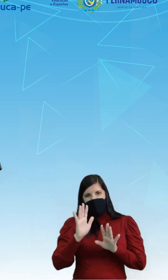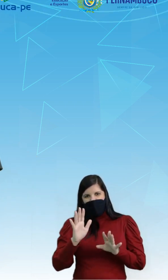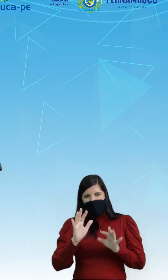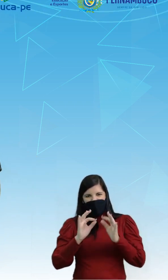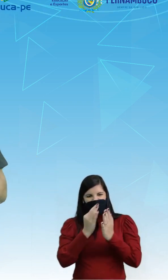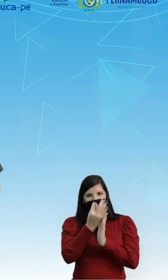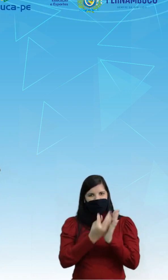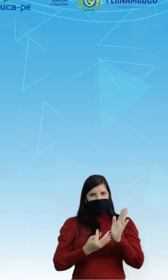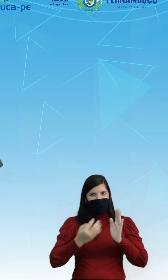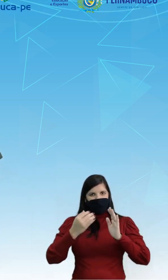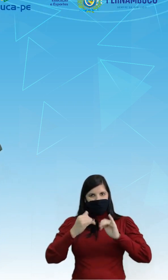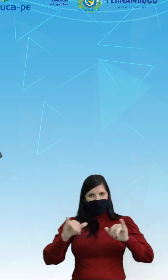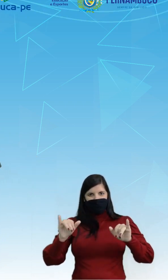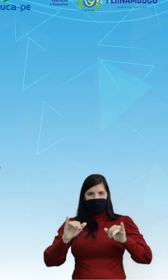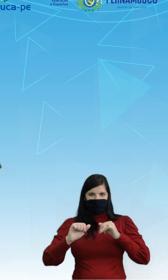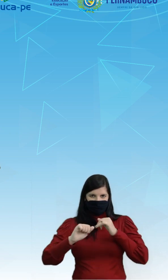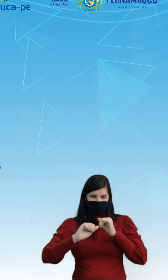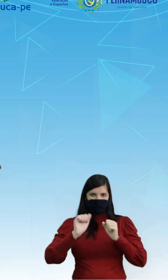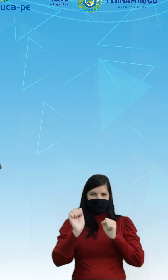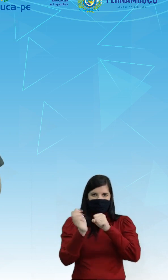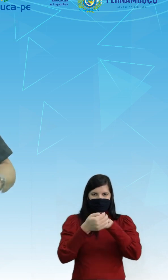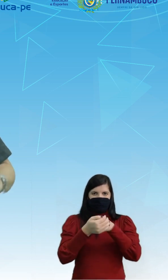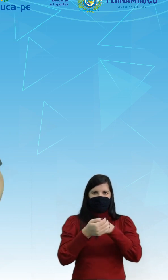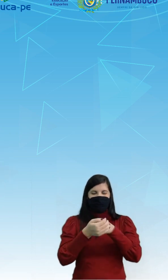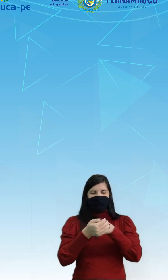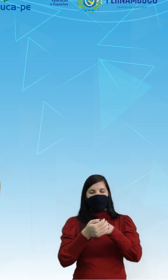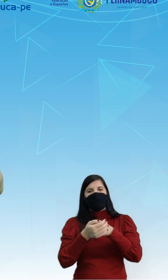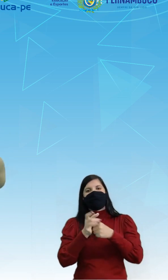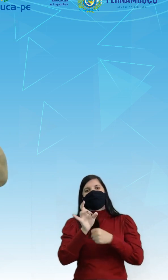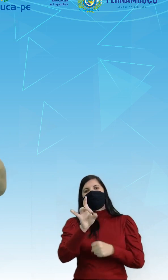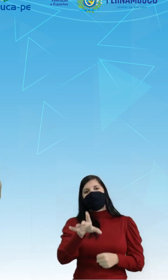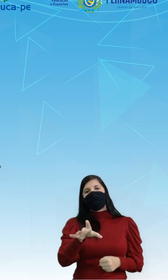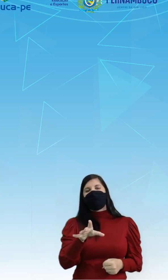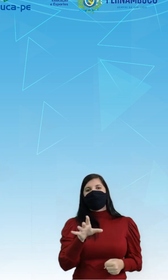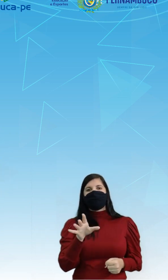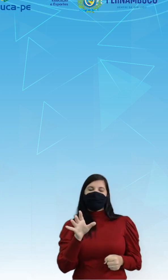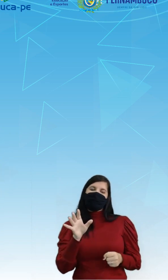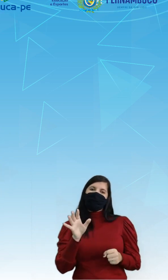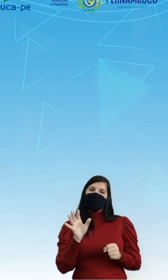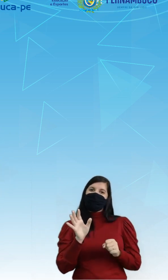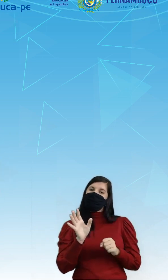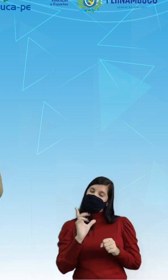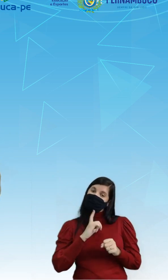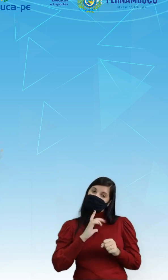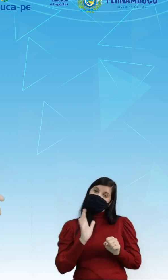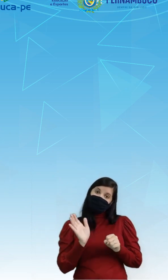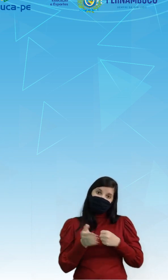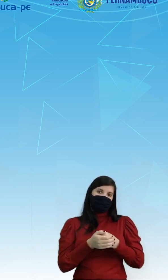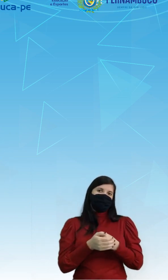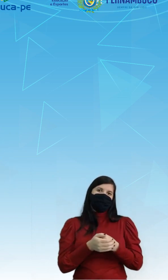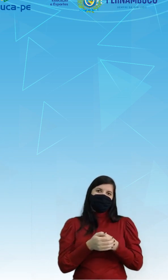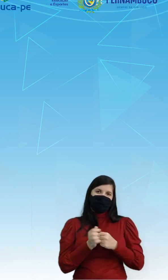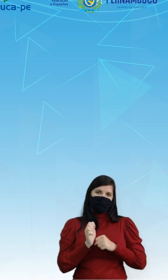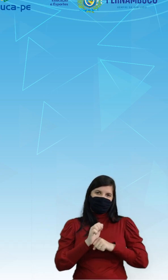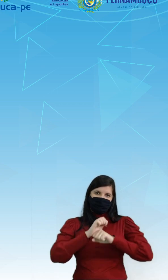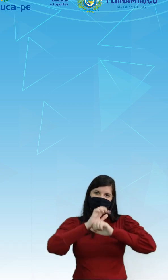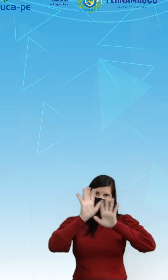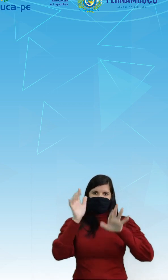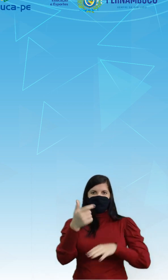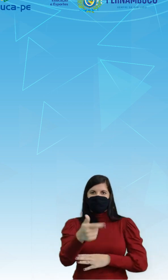no texto de forma explícita, e sim de forma o que implícita. Então é importante